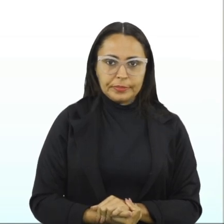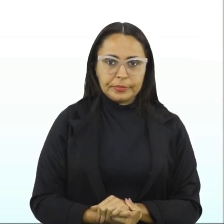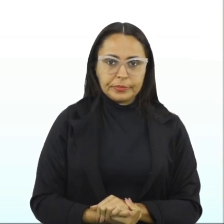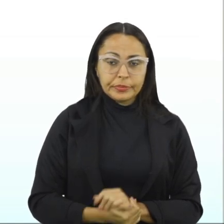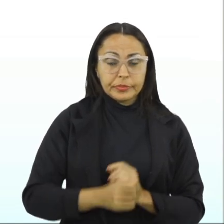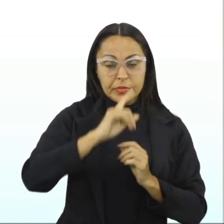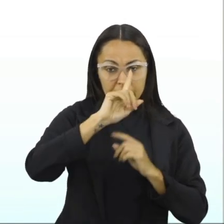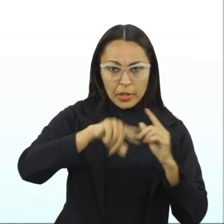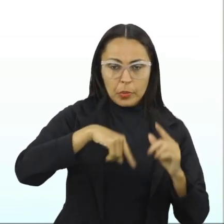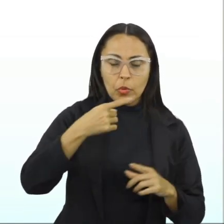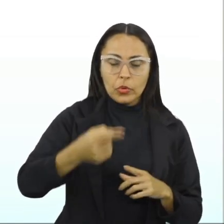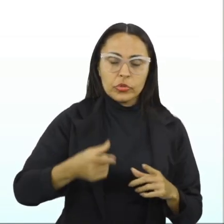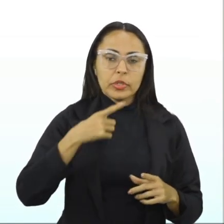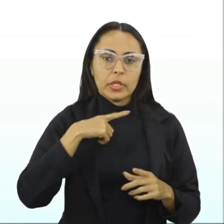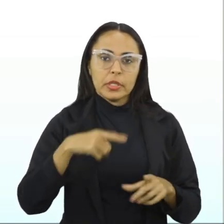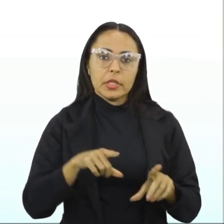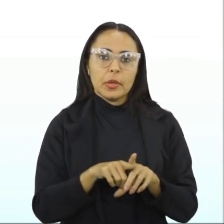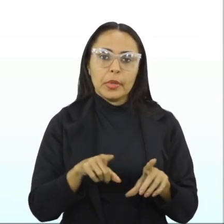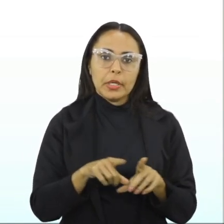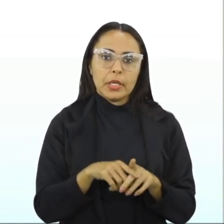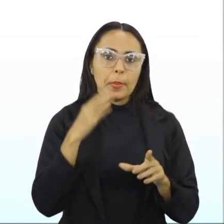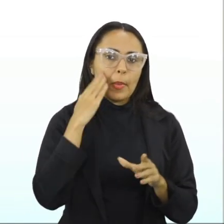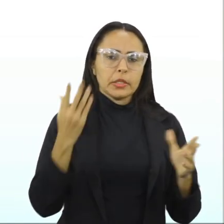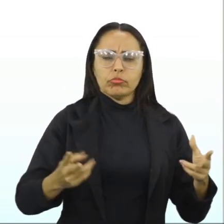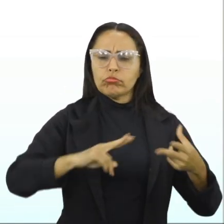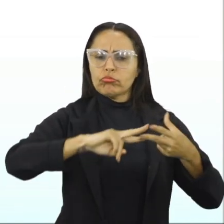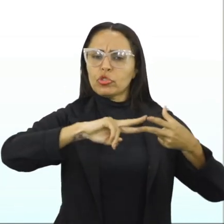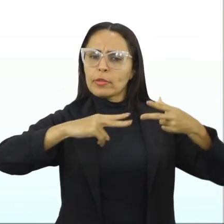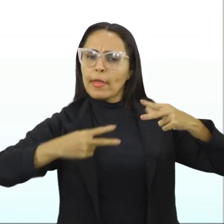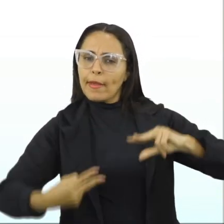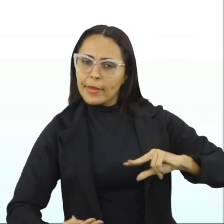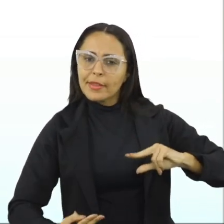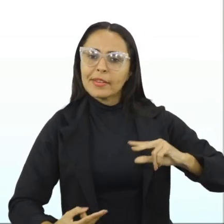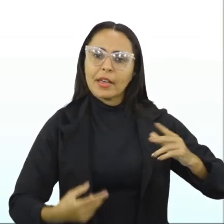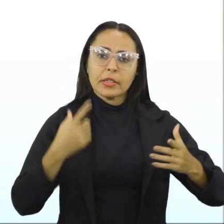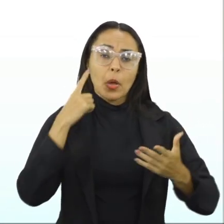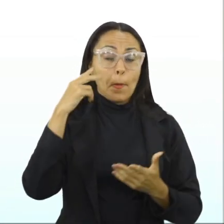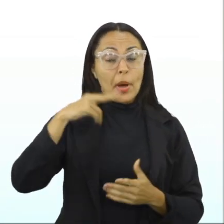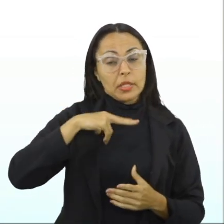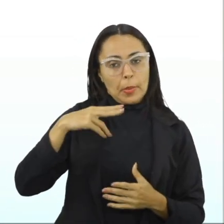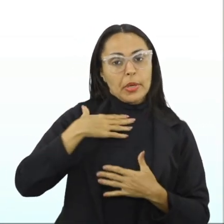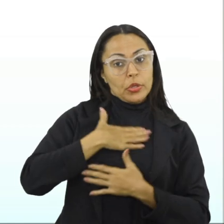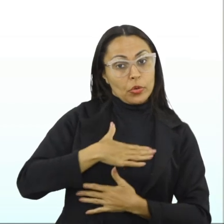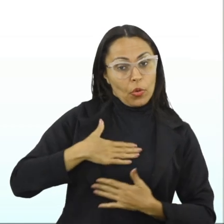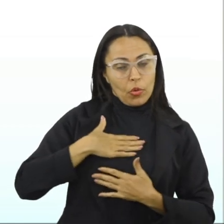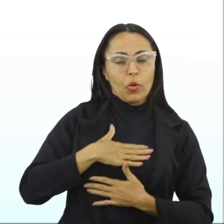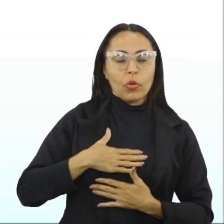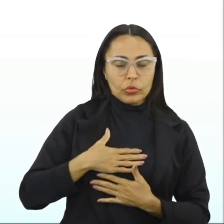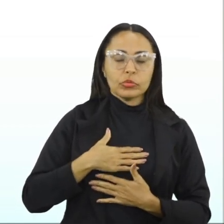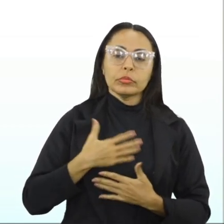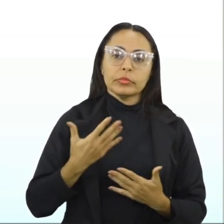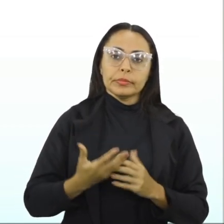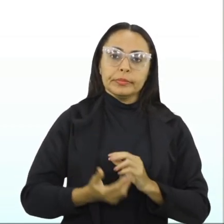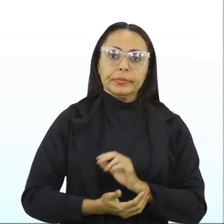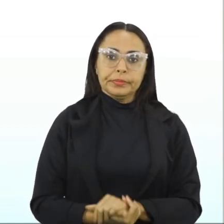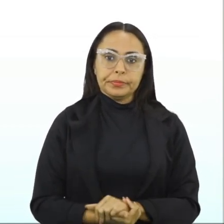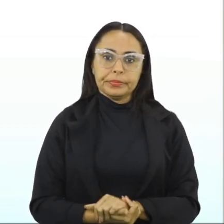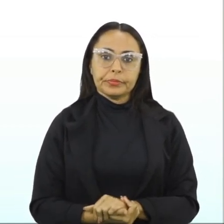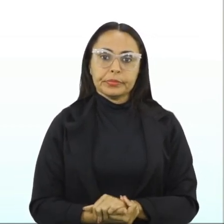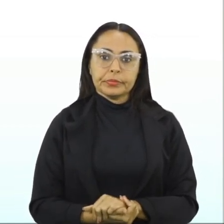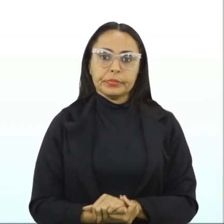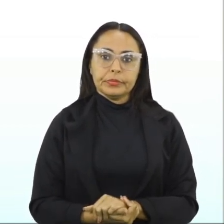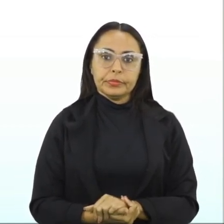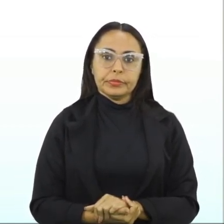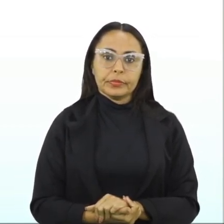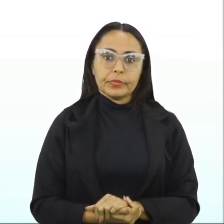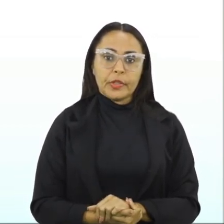E depois das vitaminas, a gente vai ter aquela parte genética, que é aquela parte que eu particularmente gosto muito e tenho certeza que você também. Cuidado com